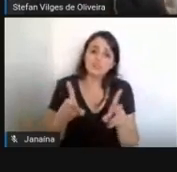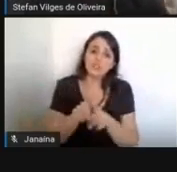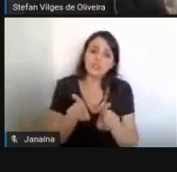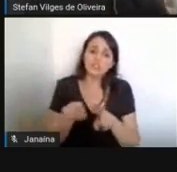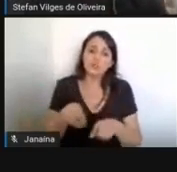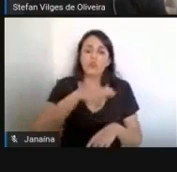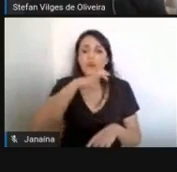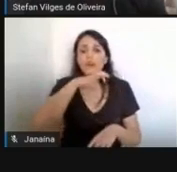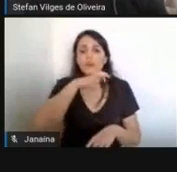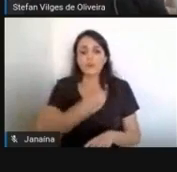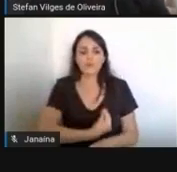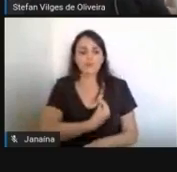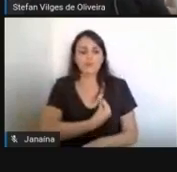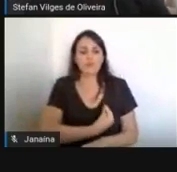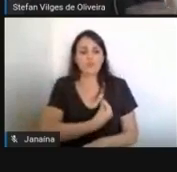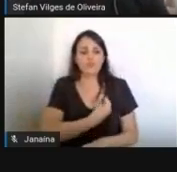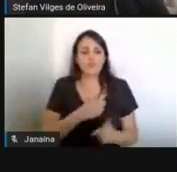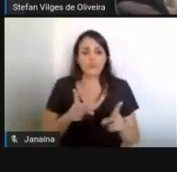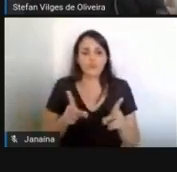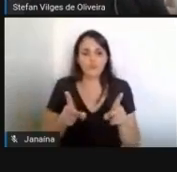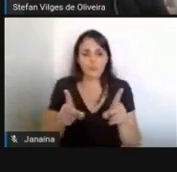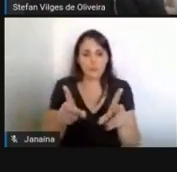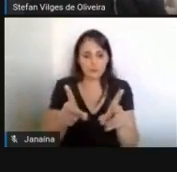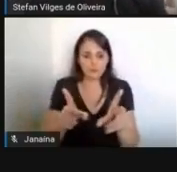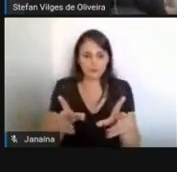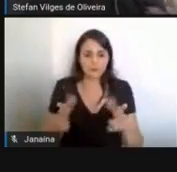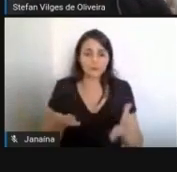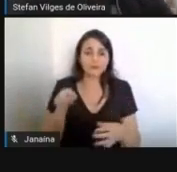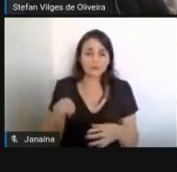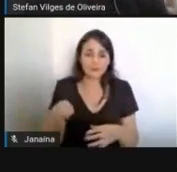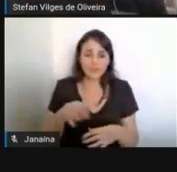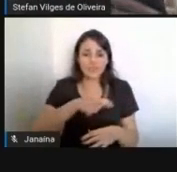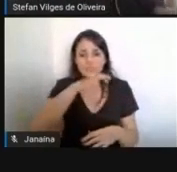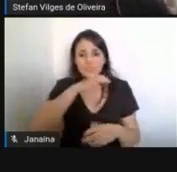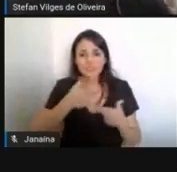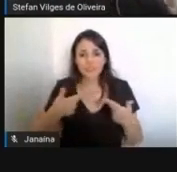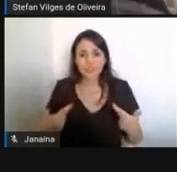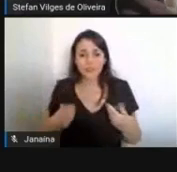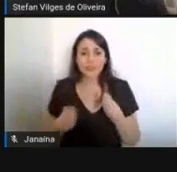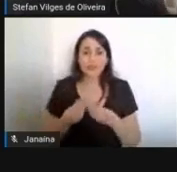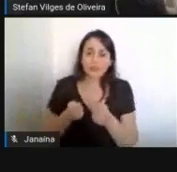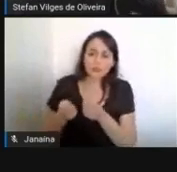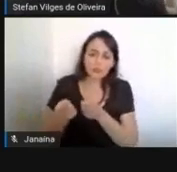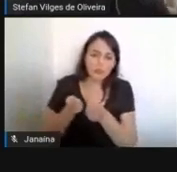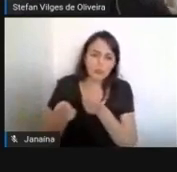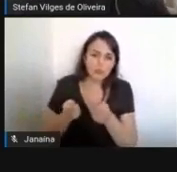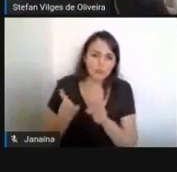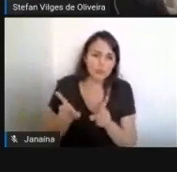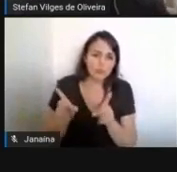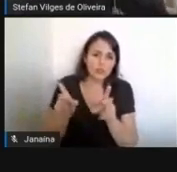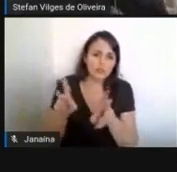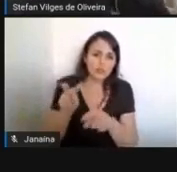vivos, né, diga-se de passagem, e são animais que o controle sanitário da venda, comercialização e